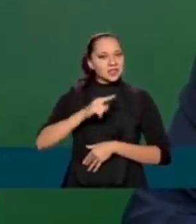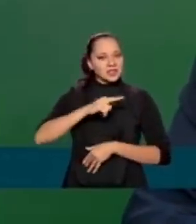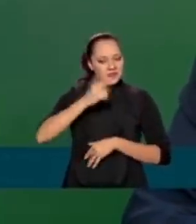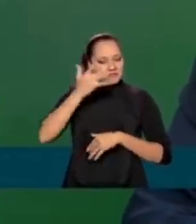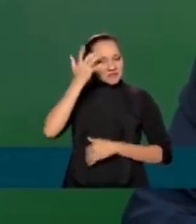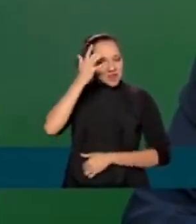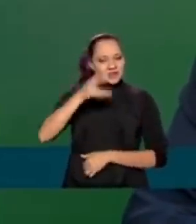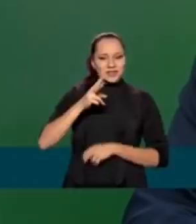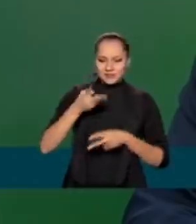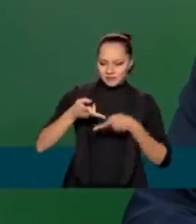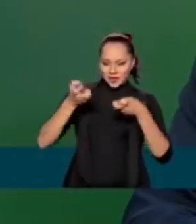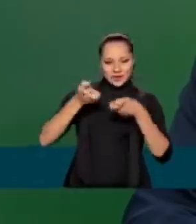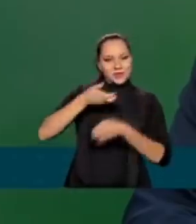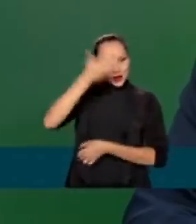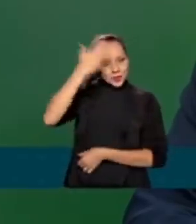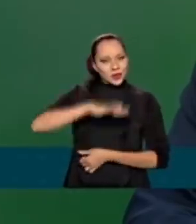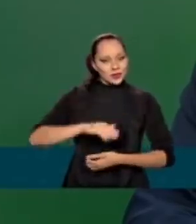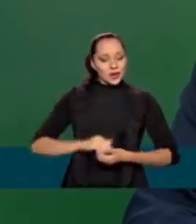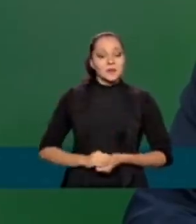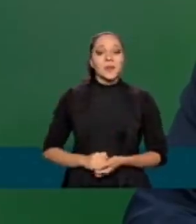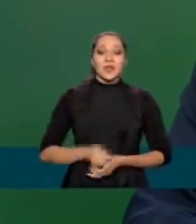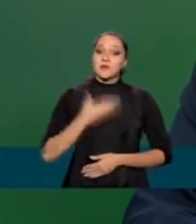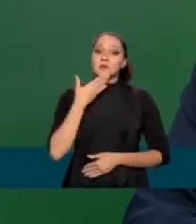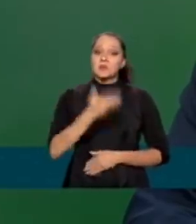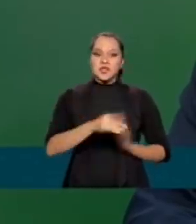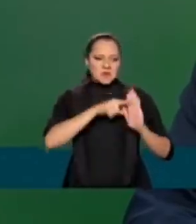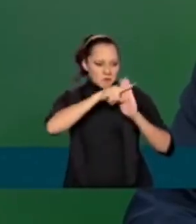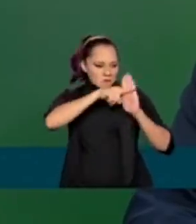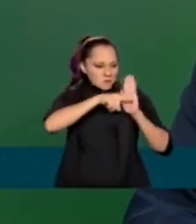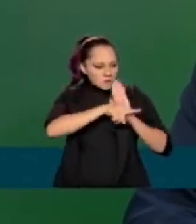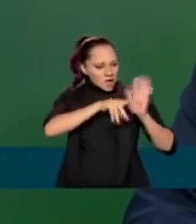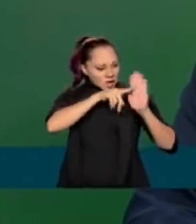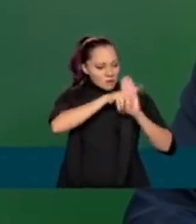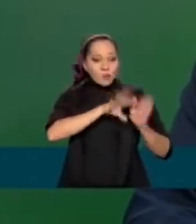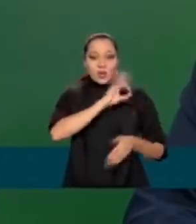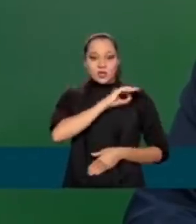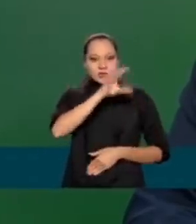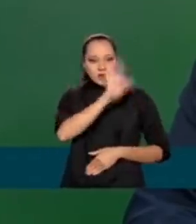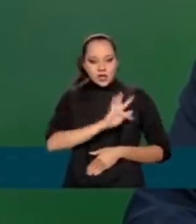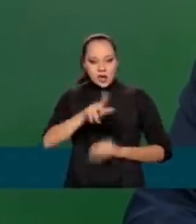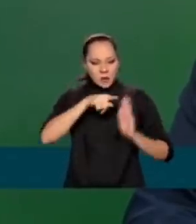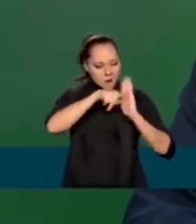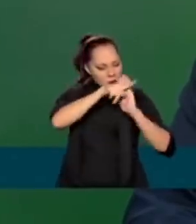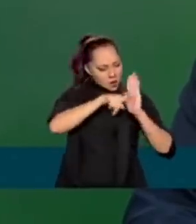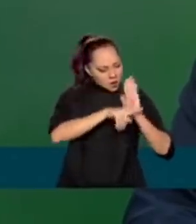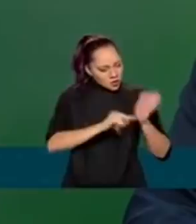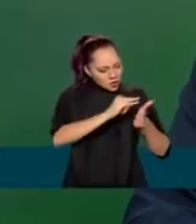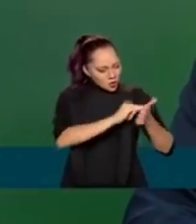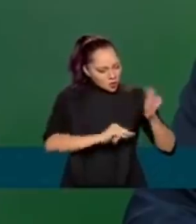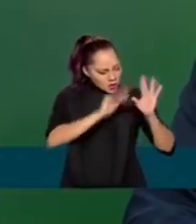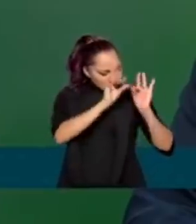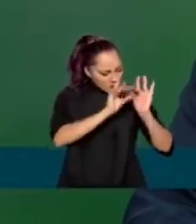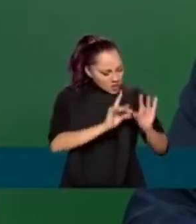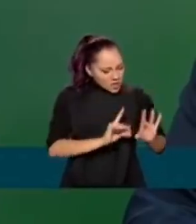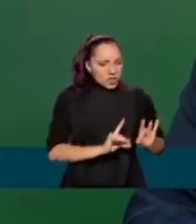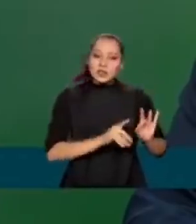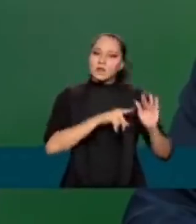comprovar. Vamos solicitar uma perícia do documento à Polícia Federal. E